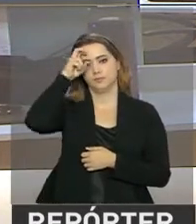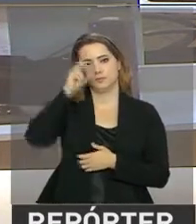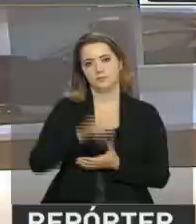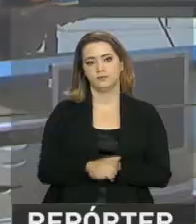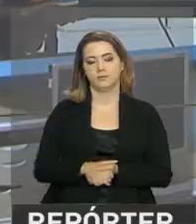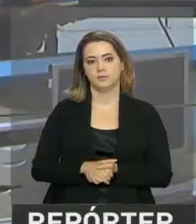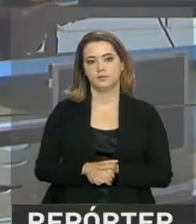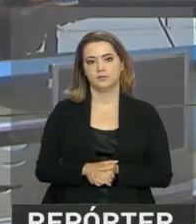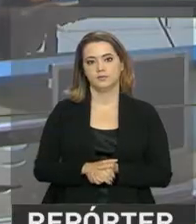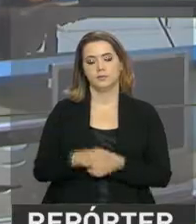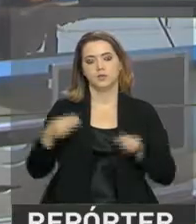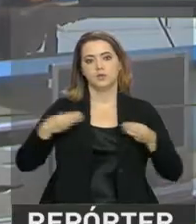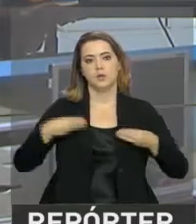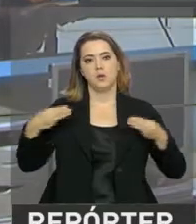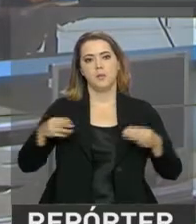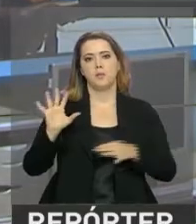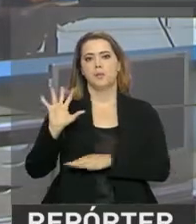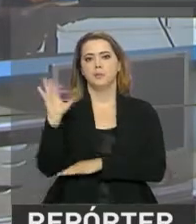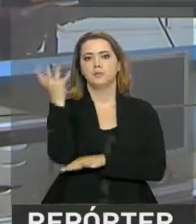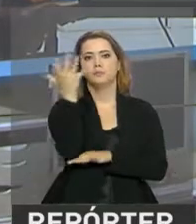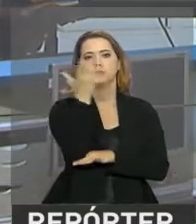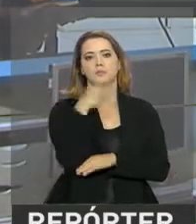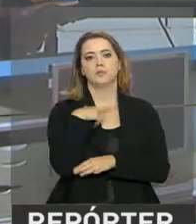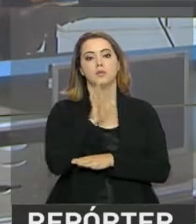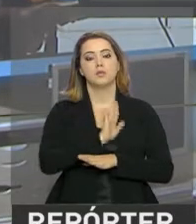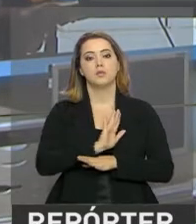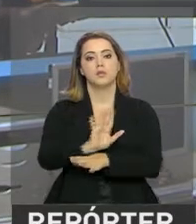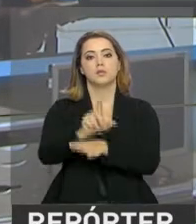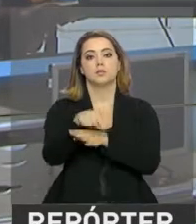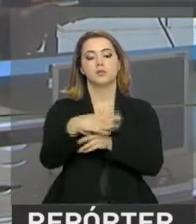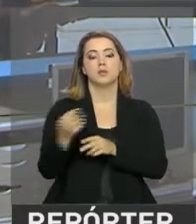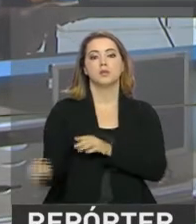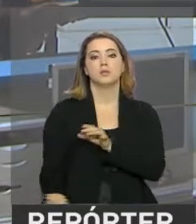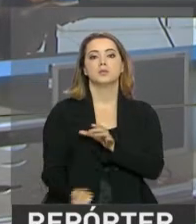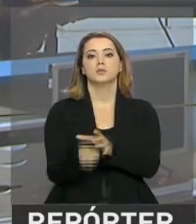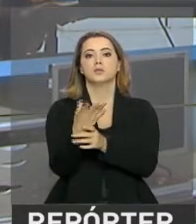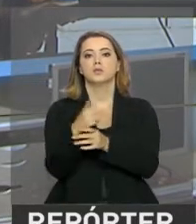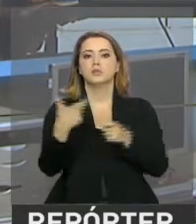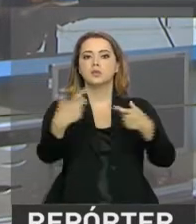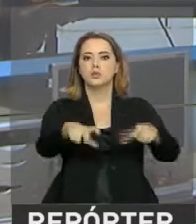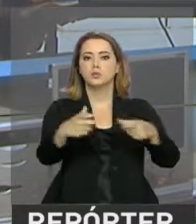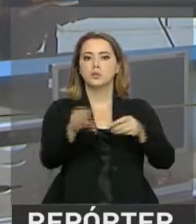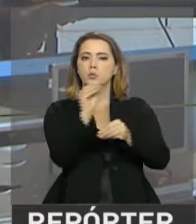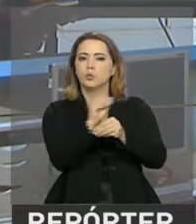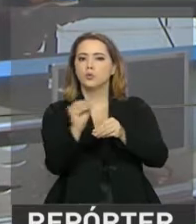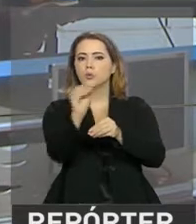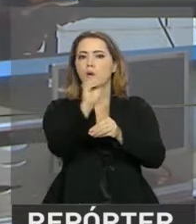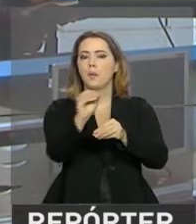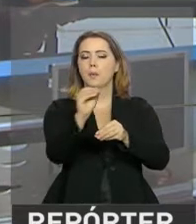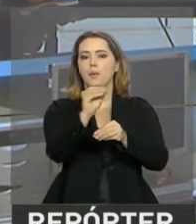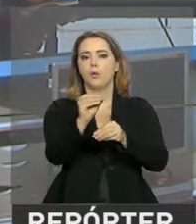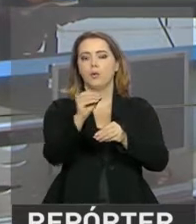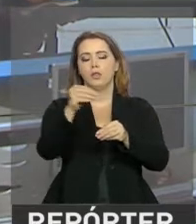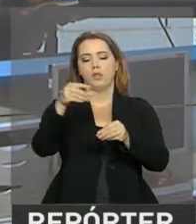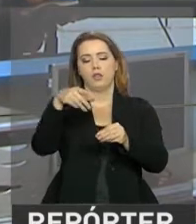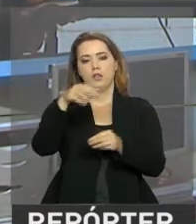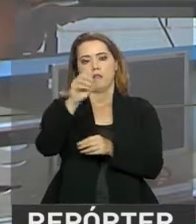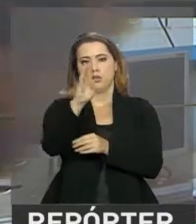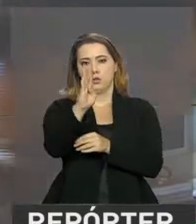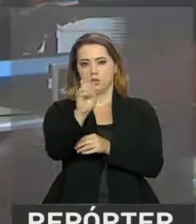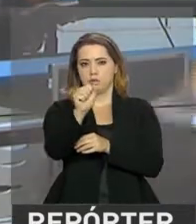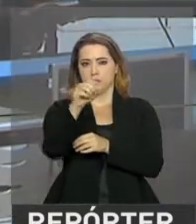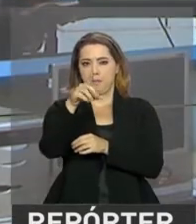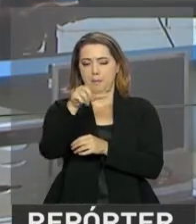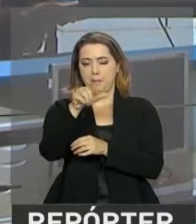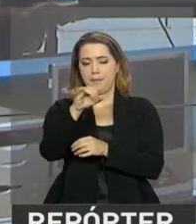quinta-feira. O Ministério do Meio Ambiente está apoiando a criação de um santuário para a preservação de baleias no Hemisfério Sul. Os